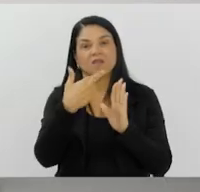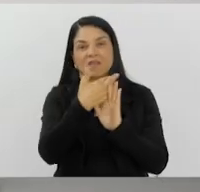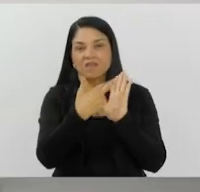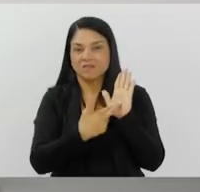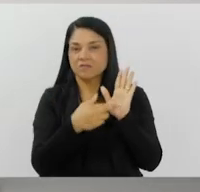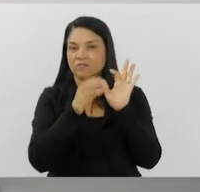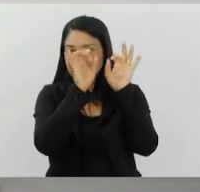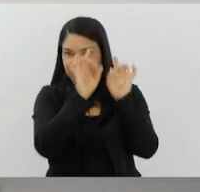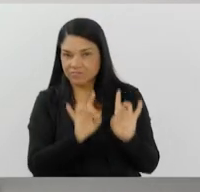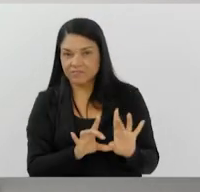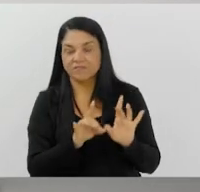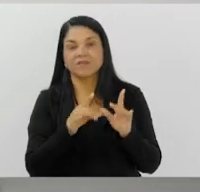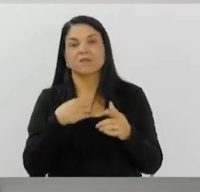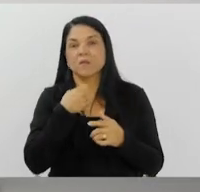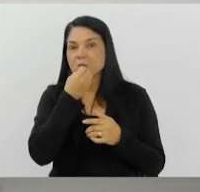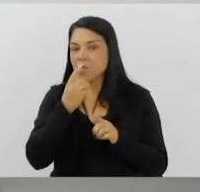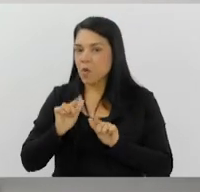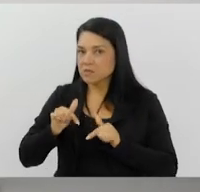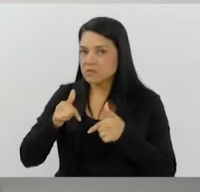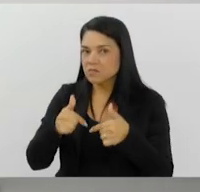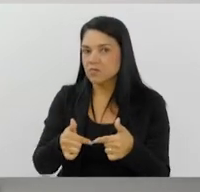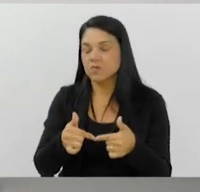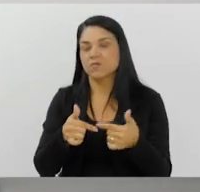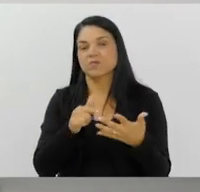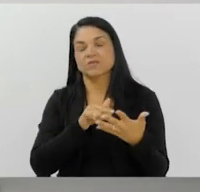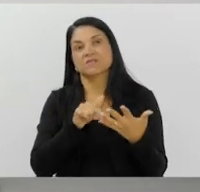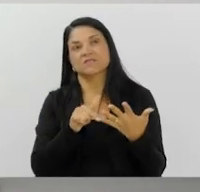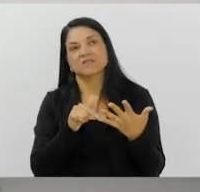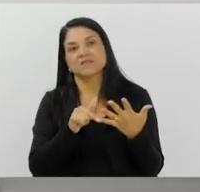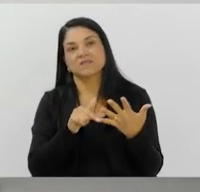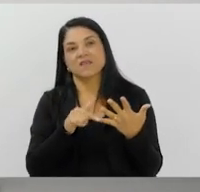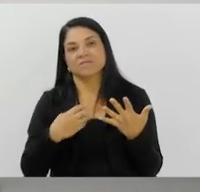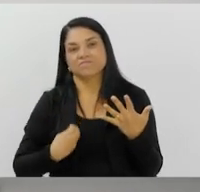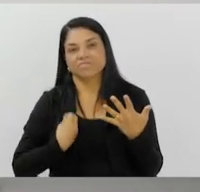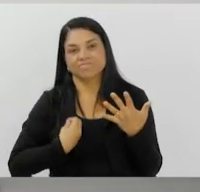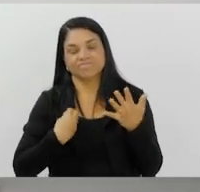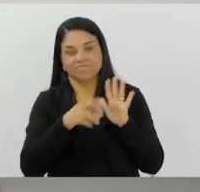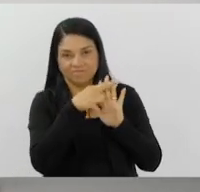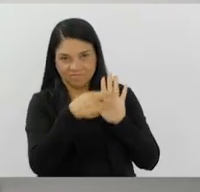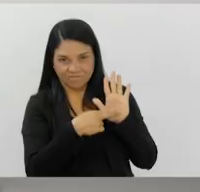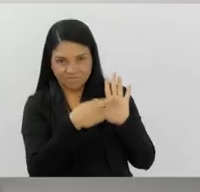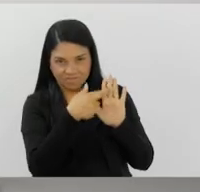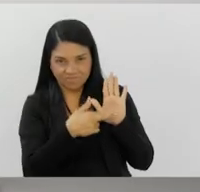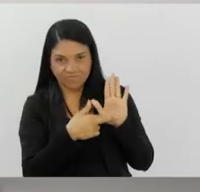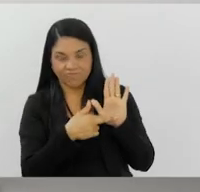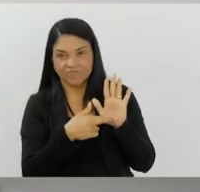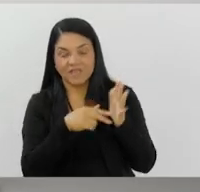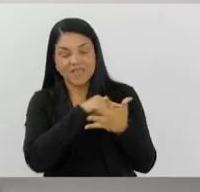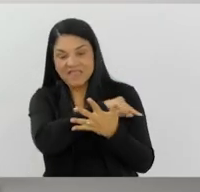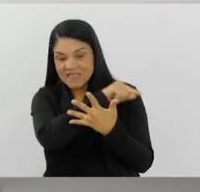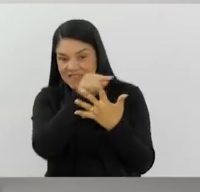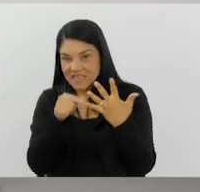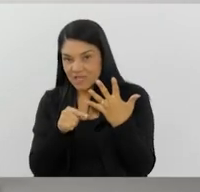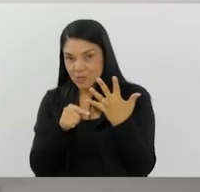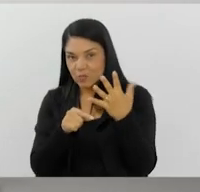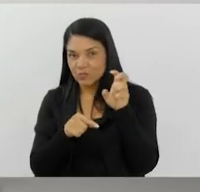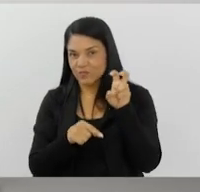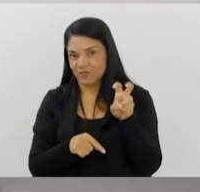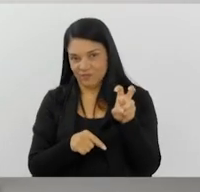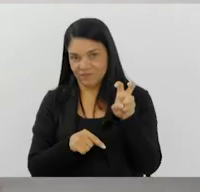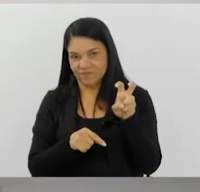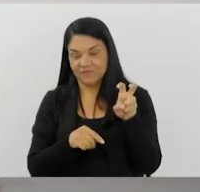específica boas práticas eh e a existência de regulamentação e nenhum eh uso de